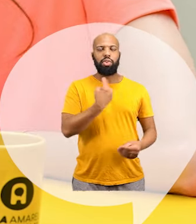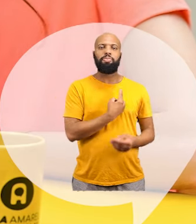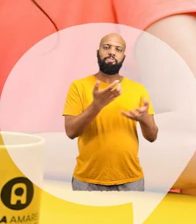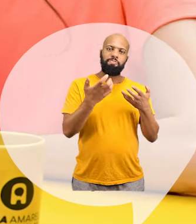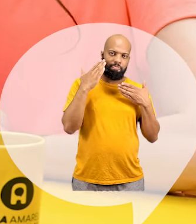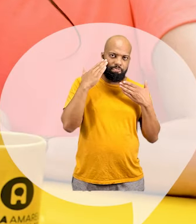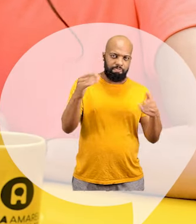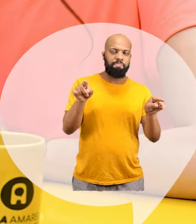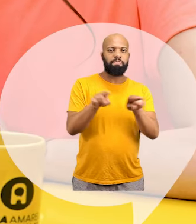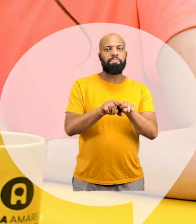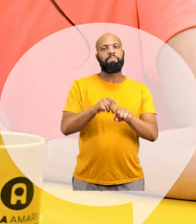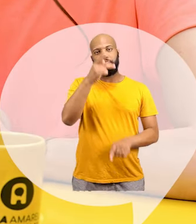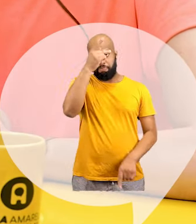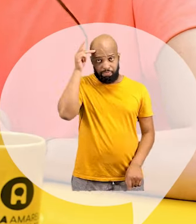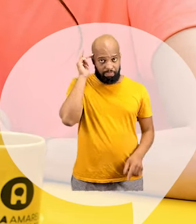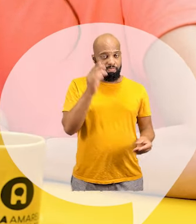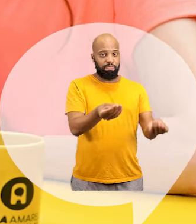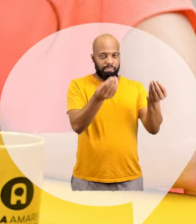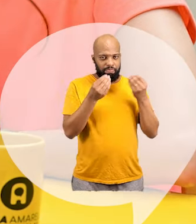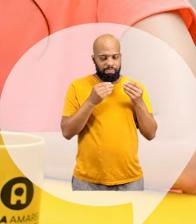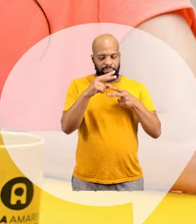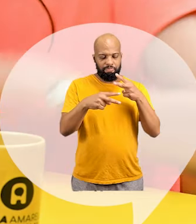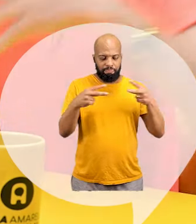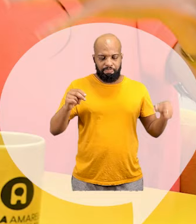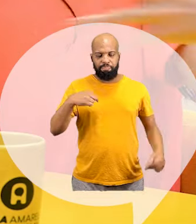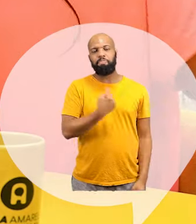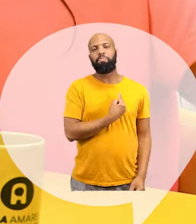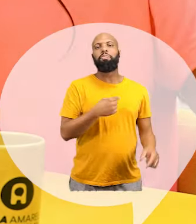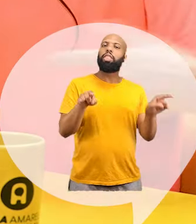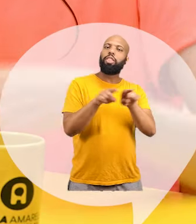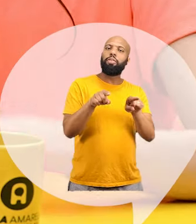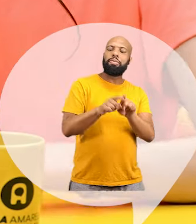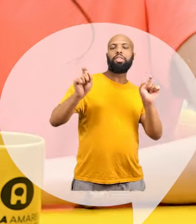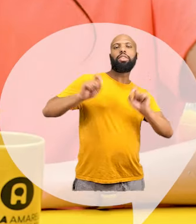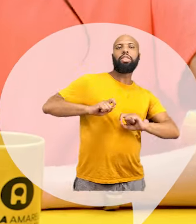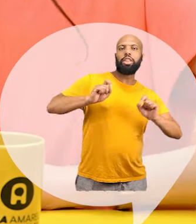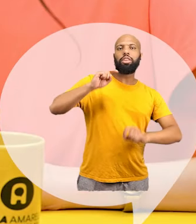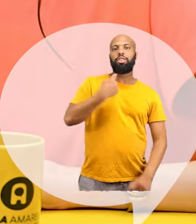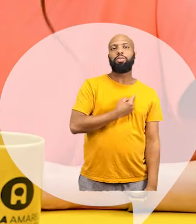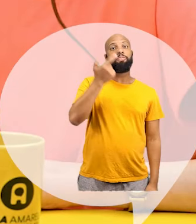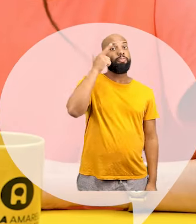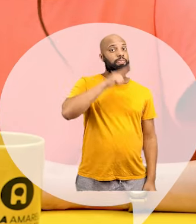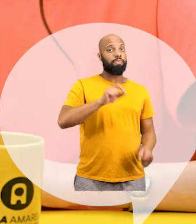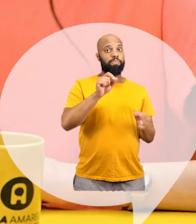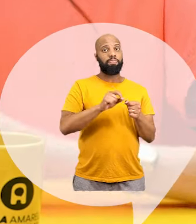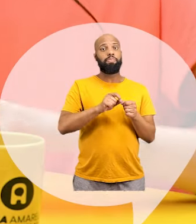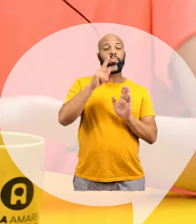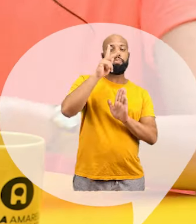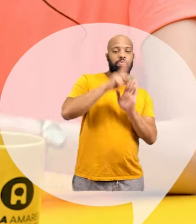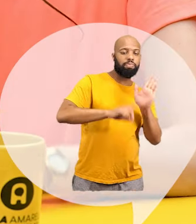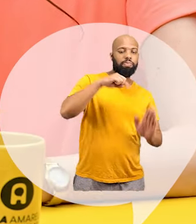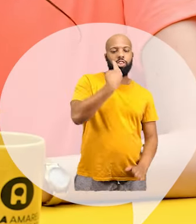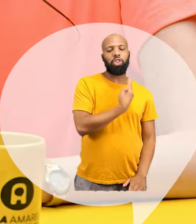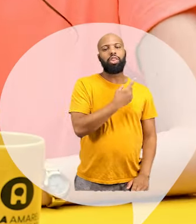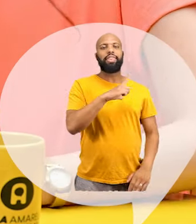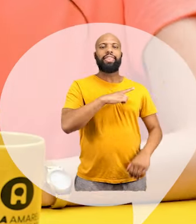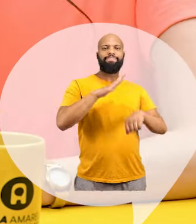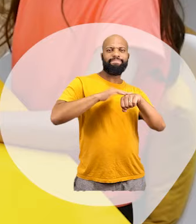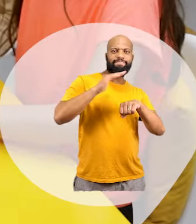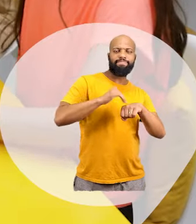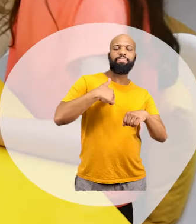agradecer aí o pessoal deixar Max ter mandado esse Mimo aí pra gente e possibilitar que a gente possa realizar esse projeto que a gente tem tanto carinho